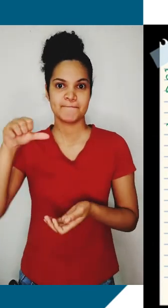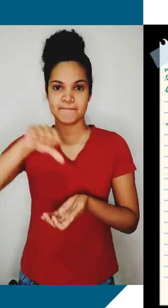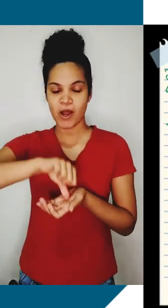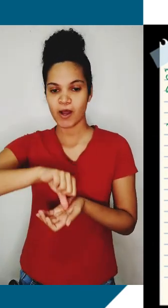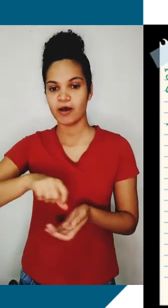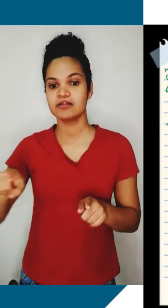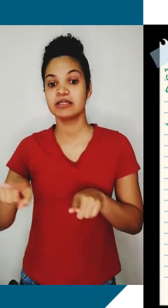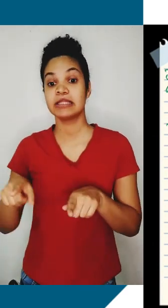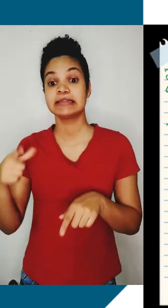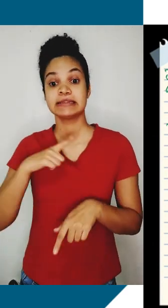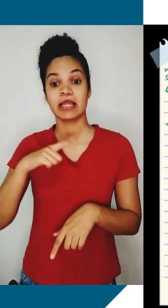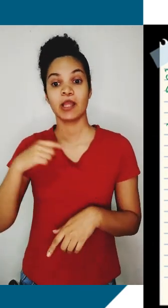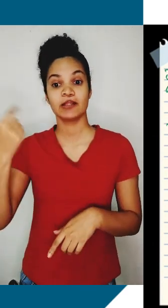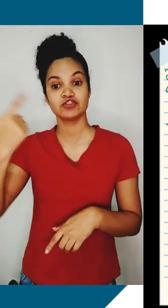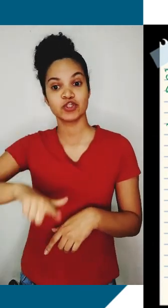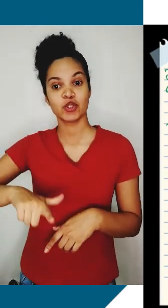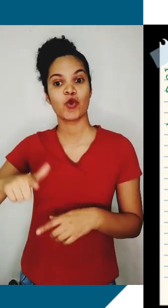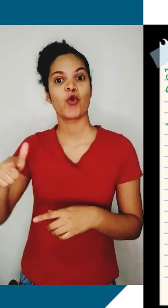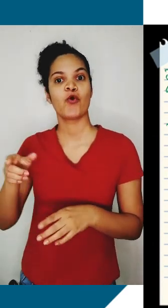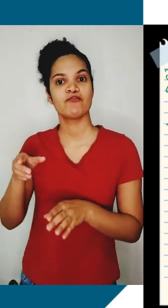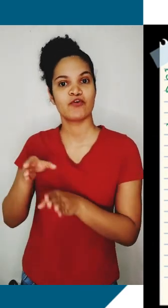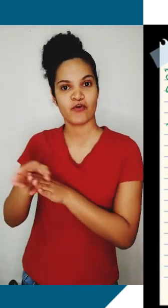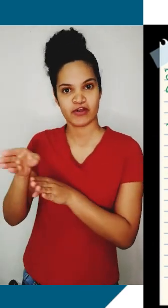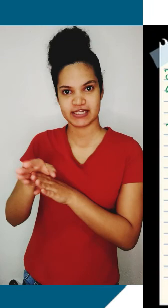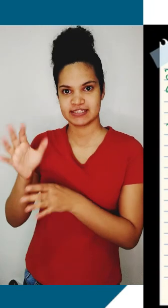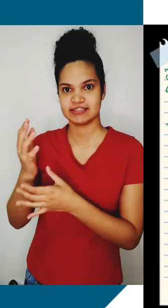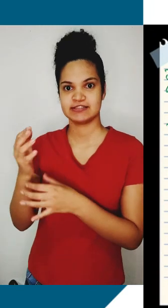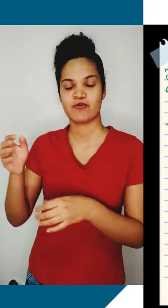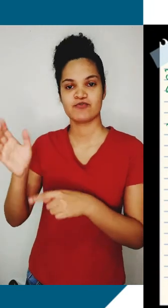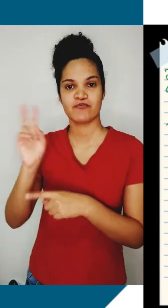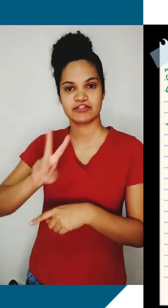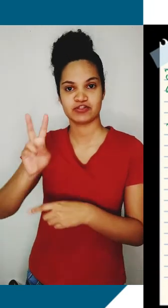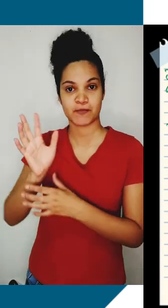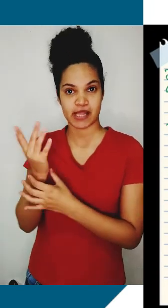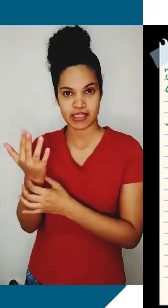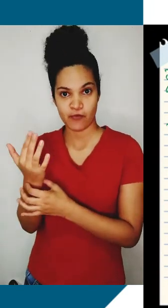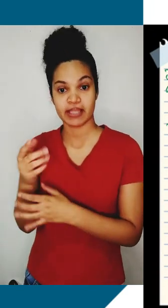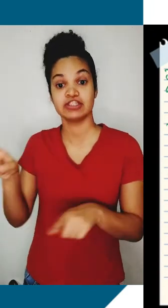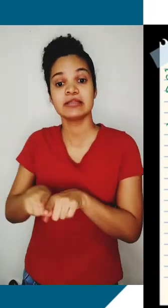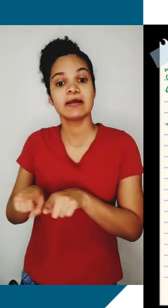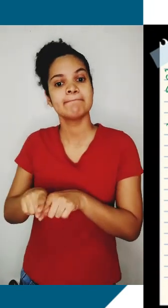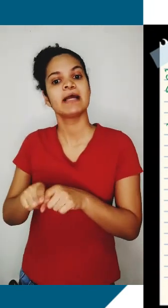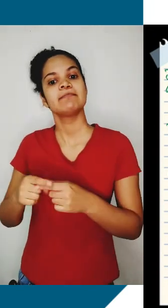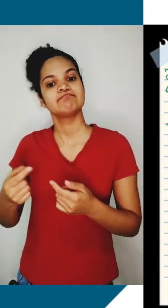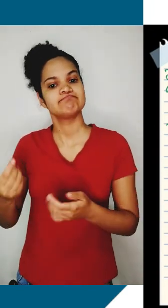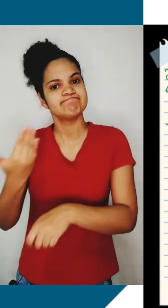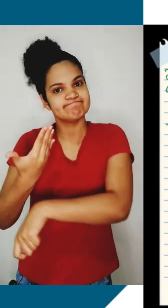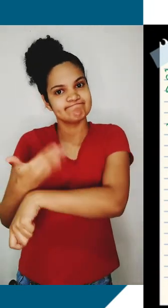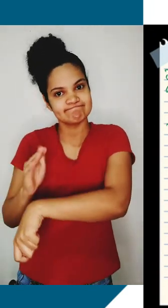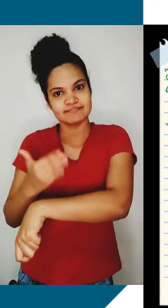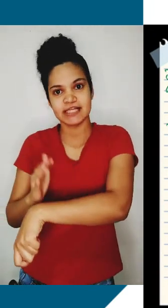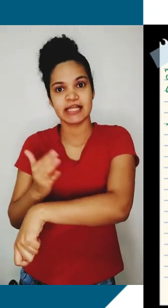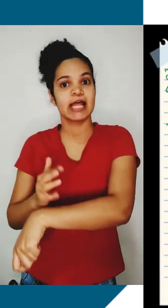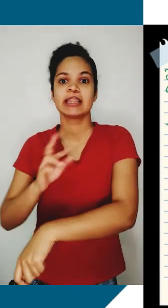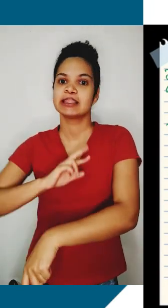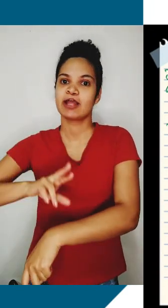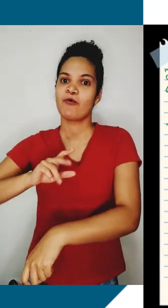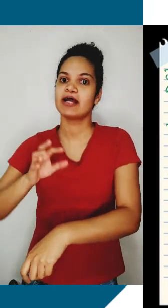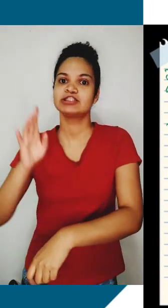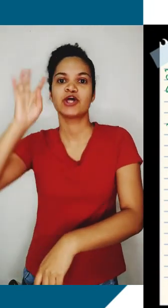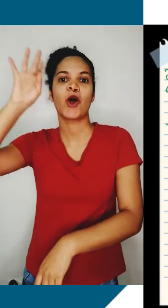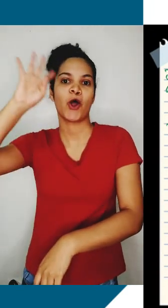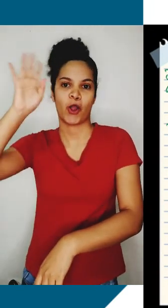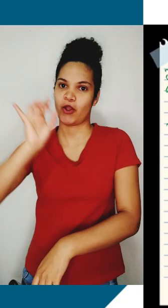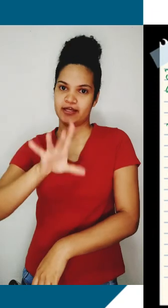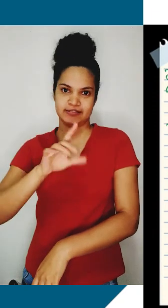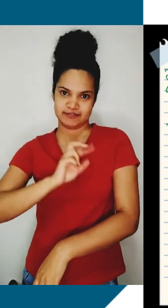YouTube, vai ter mais um vídeo de orientação para o vestibular da UERJ. E, claro, pratique, né? Redação não é só teoria, é